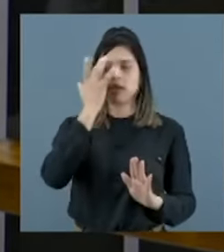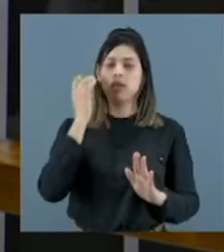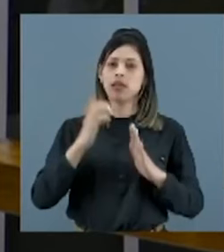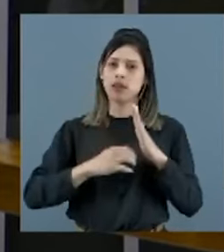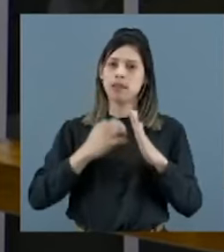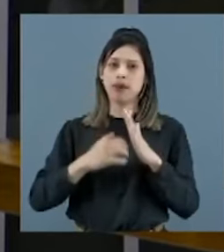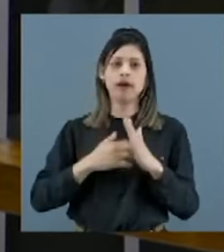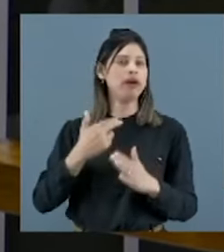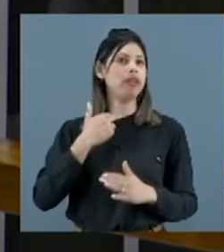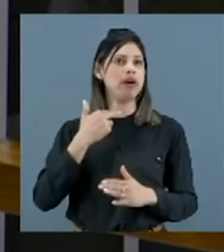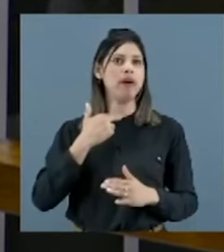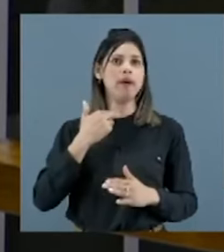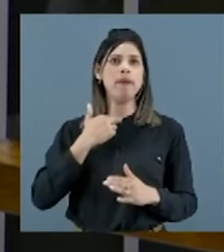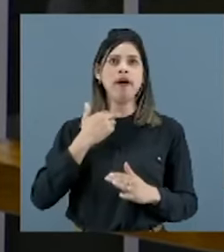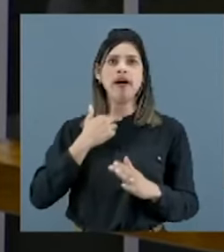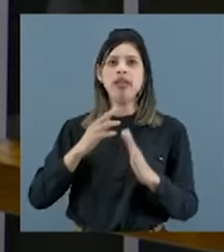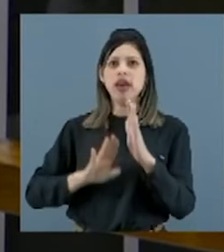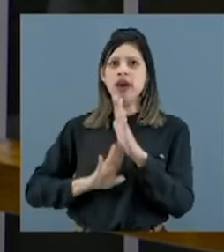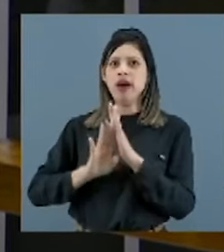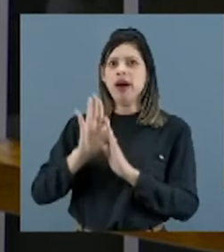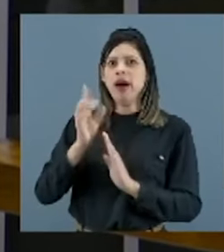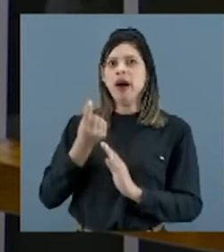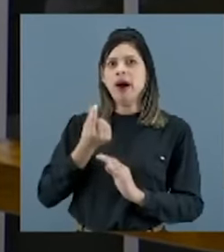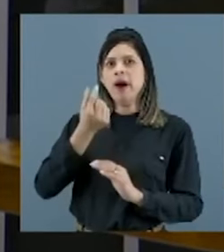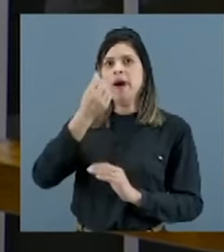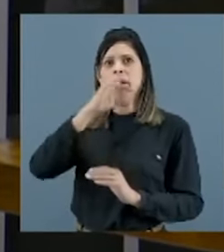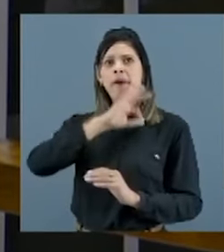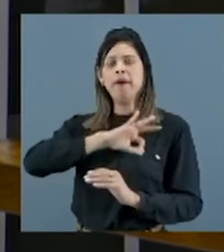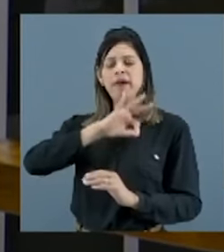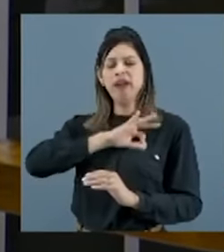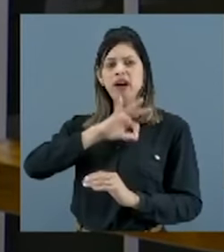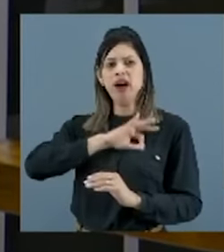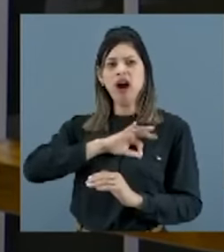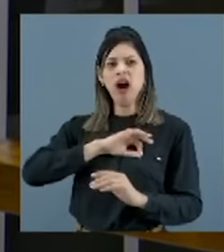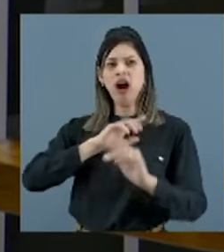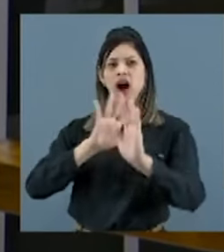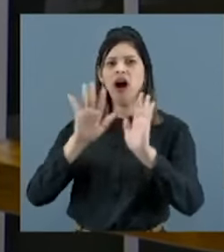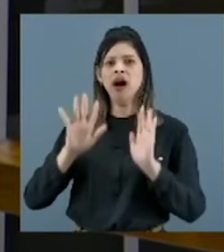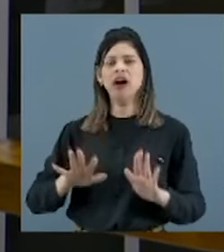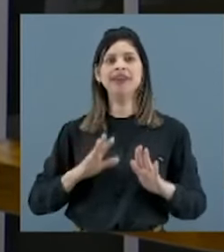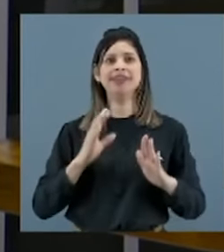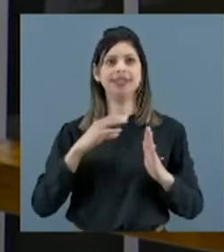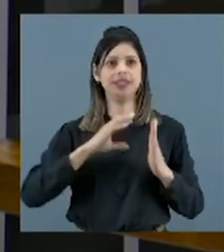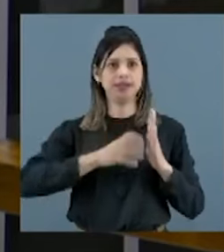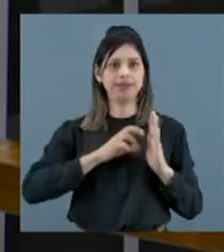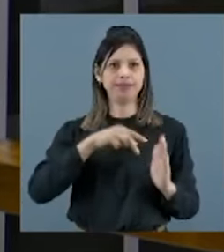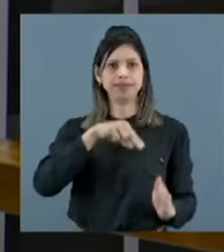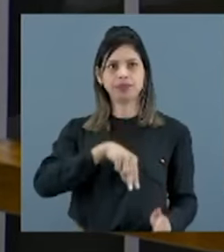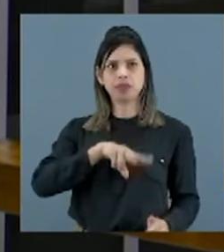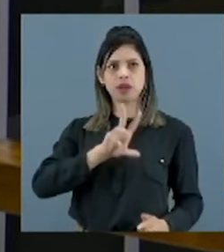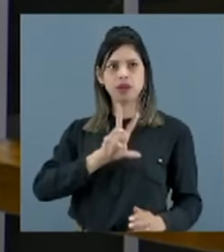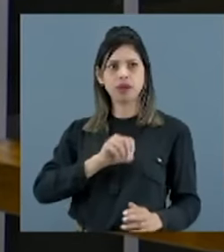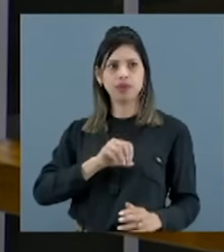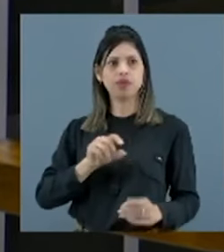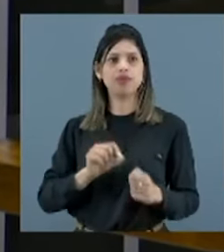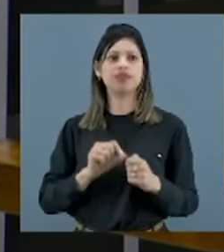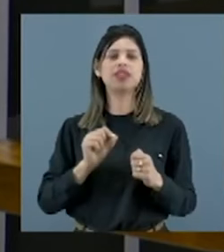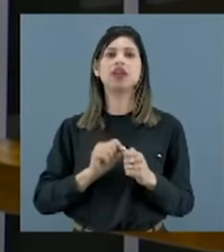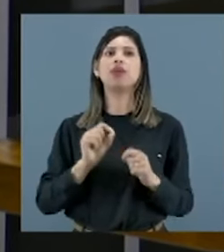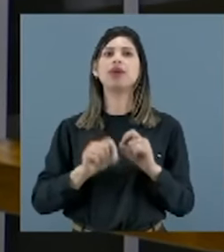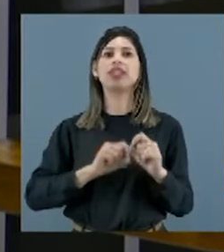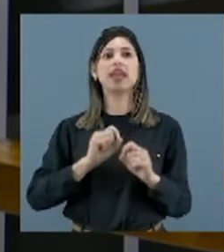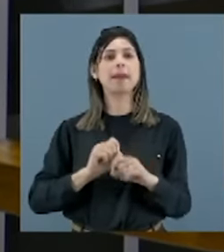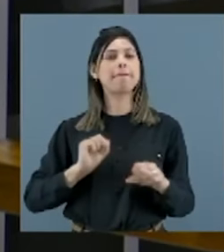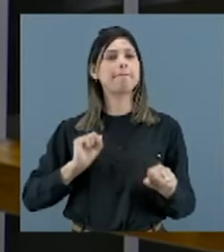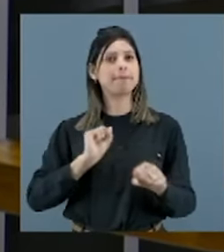o Novo pode vir aqui fazer greve aqui, ó, e ficar com a pauta parada, se depender deles, para não